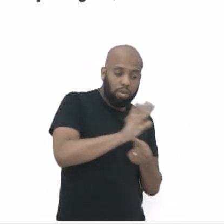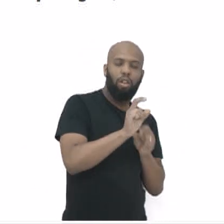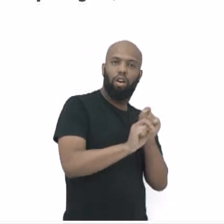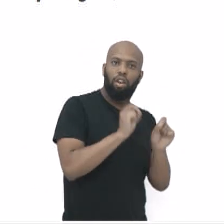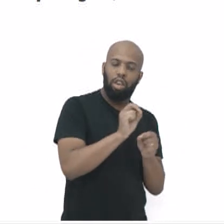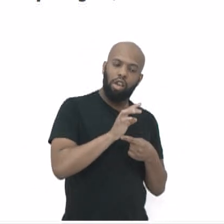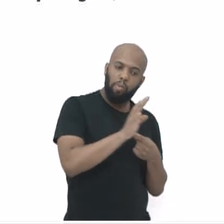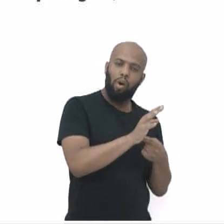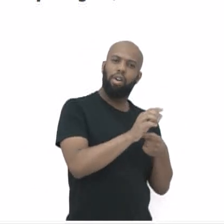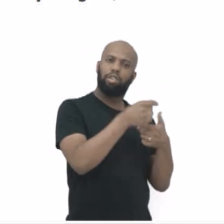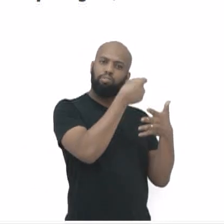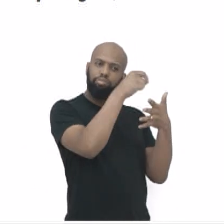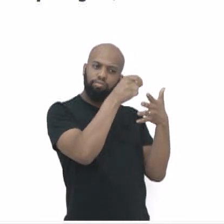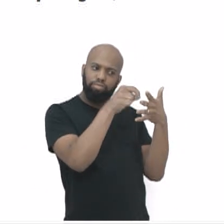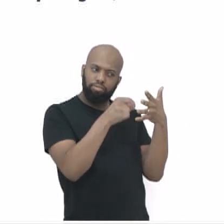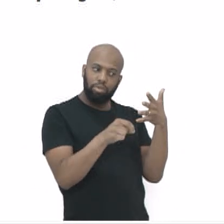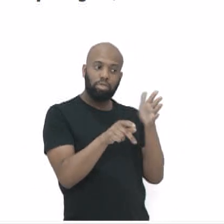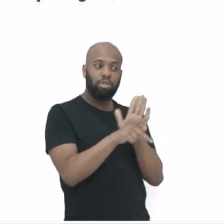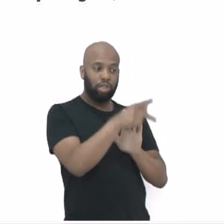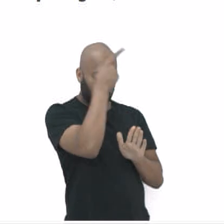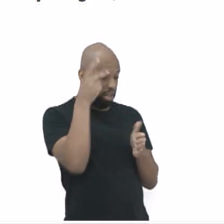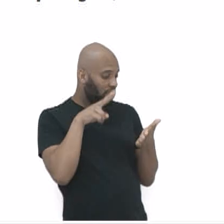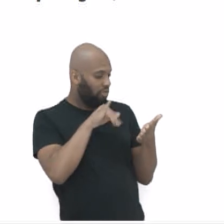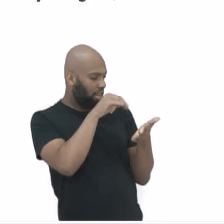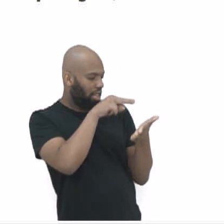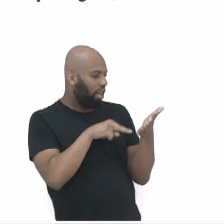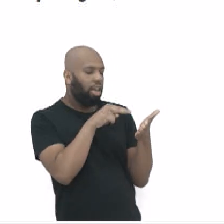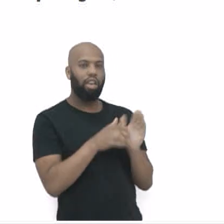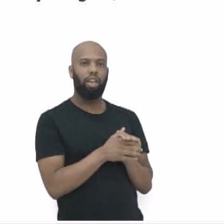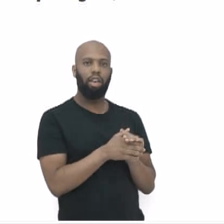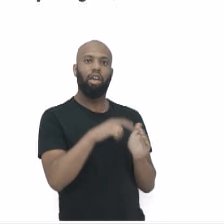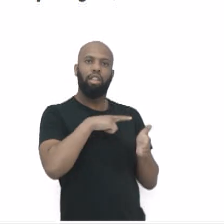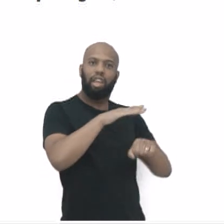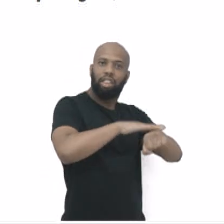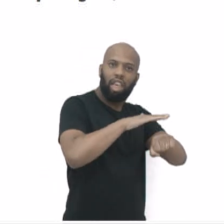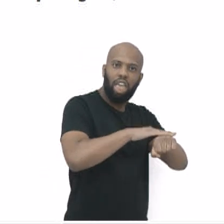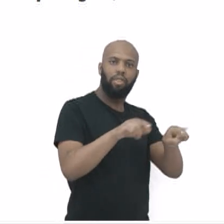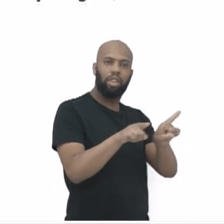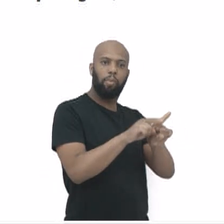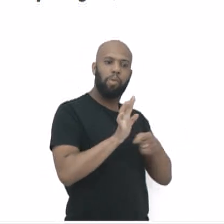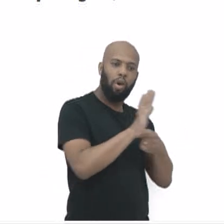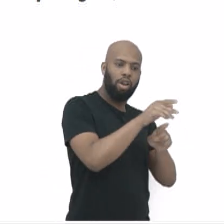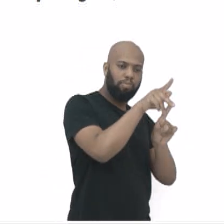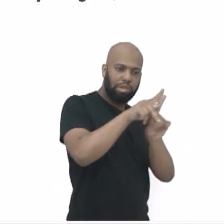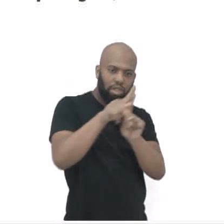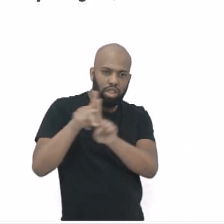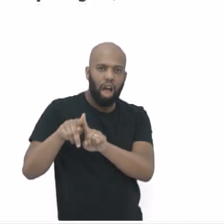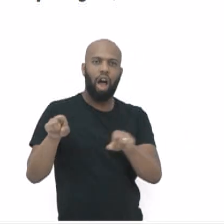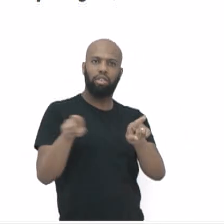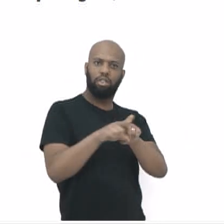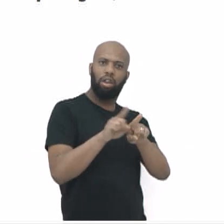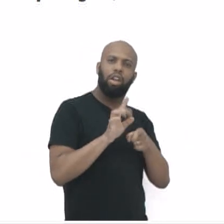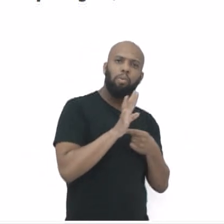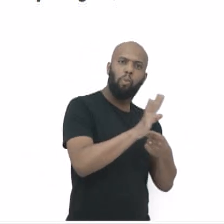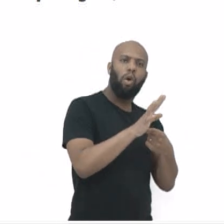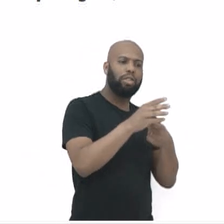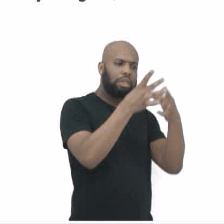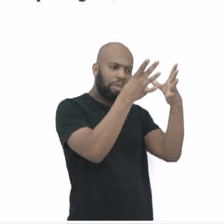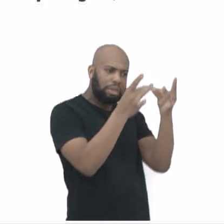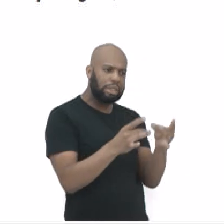Clímax, que daí a gente vai ver o que é. Um clímax, você tem aqui, ó, veja, a ideia de uma ponta, você tem a ideia de um ápice